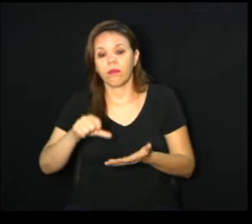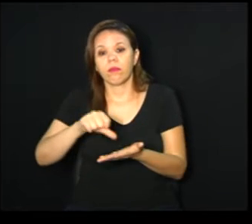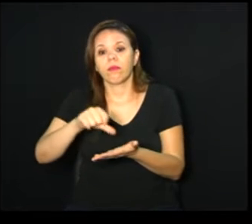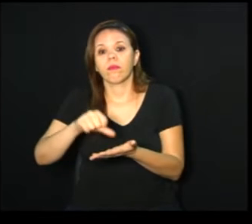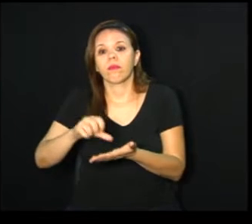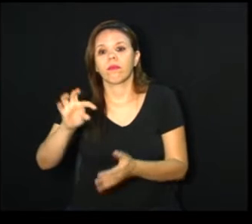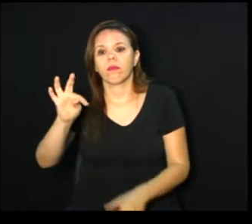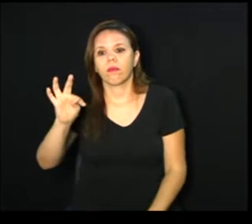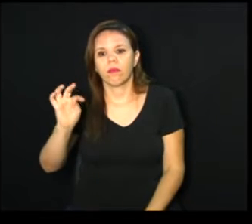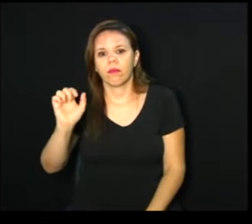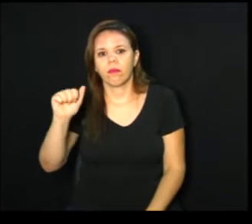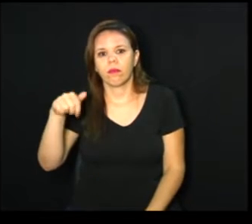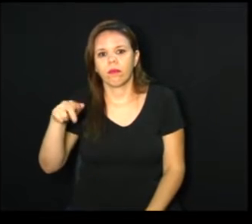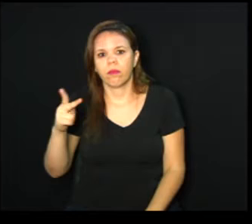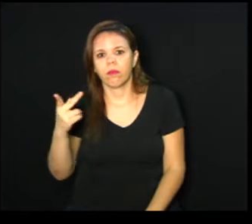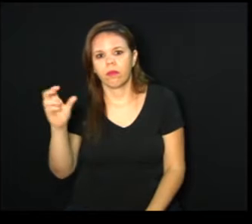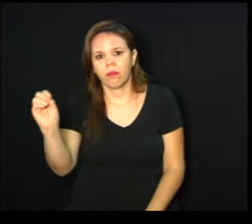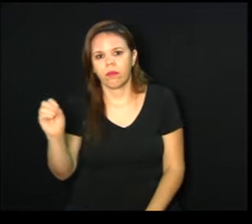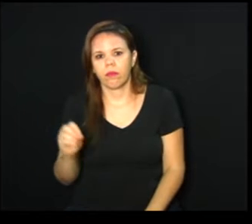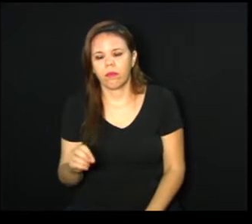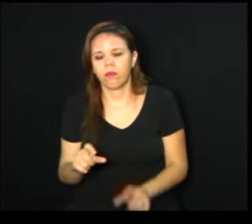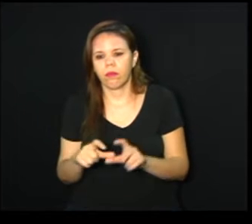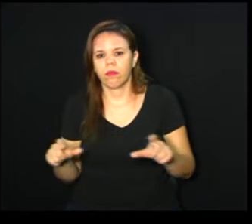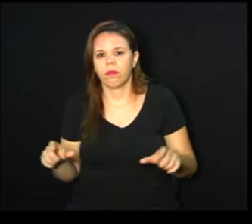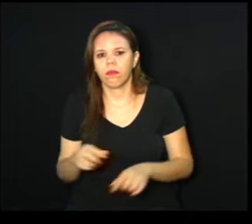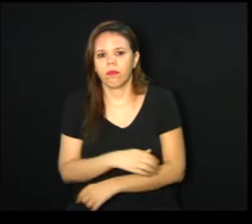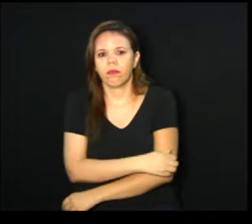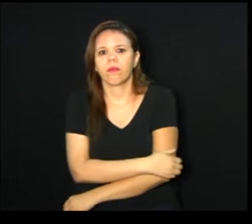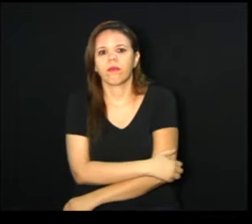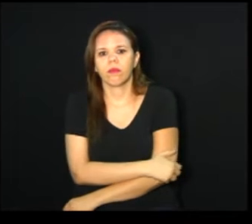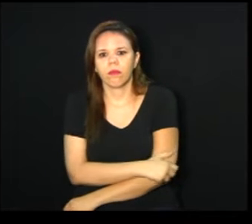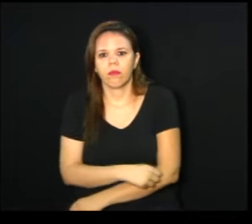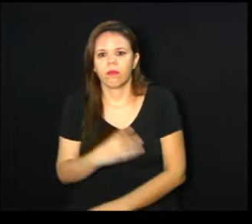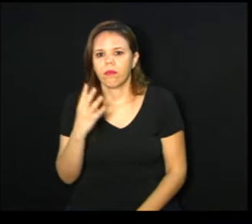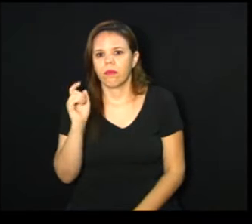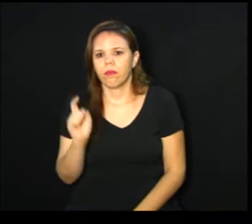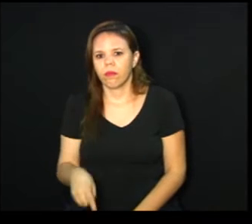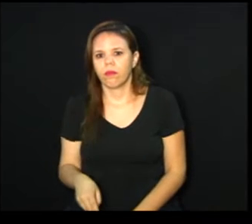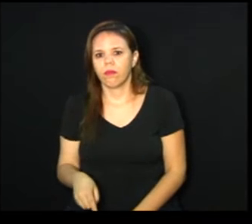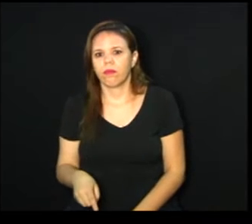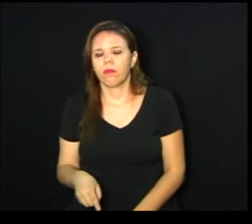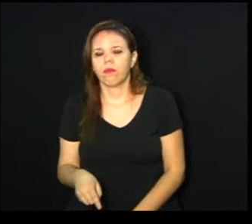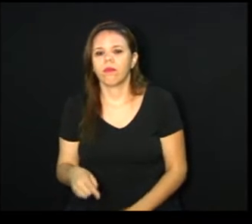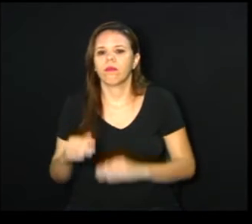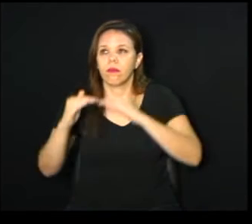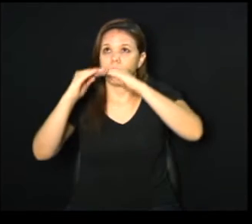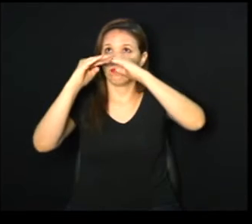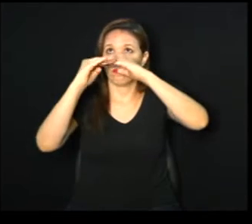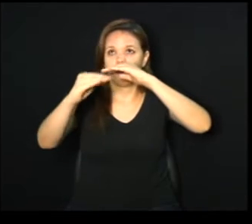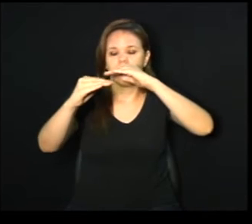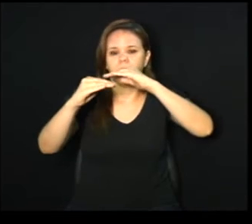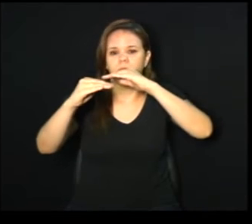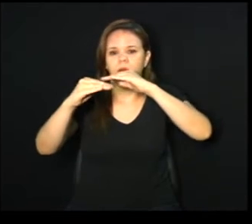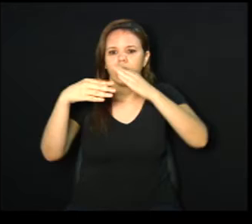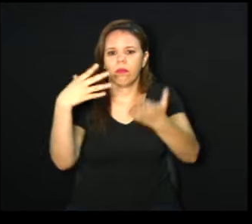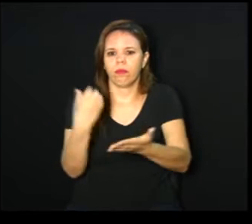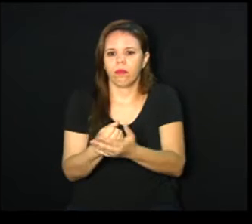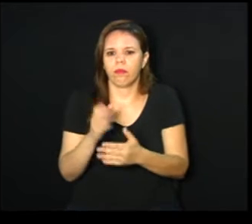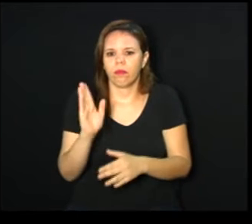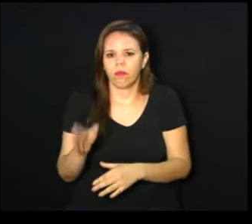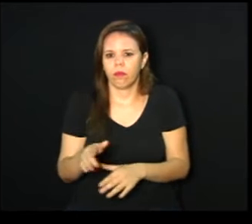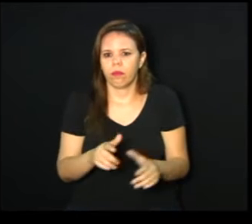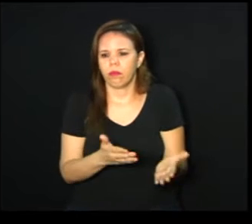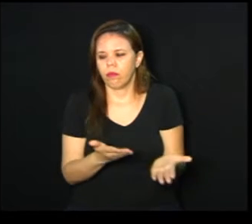1,1 MW de painéis solares, que é um pouco mais de 4.000 painéis instalados, logo ao lado da nossa